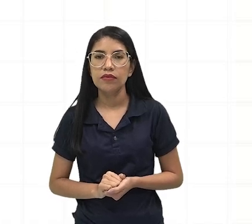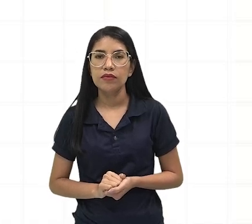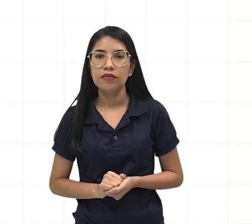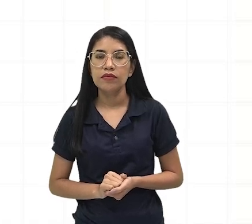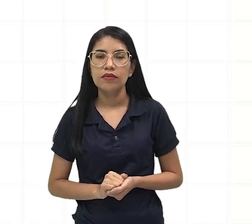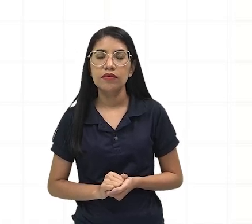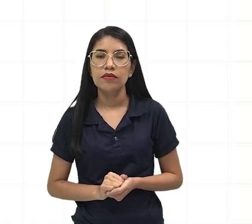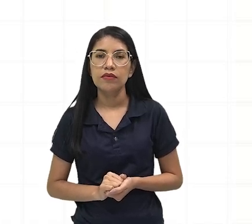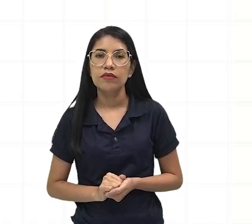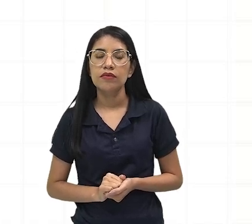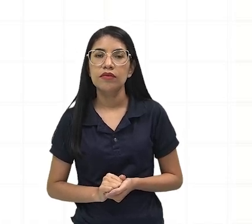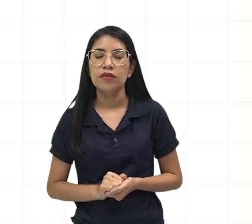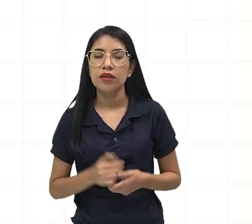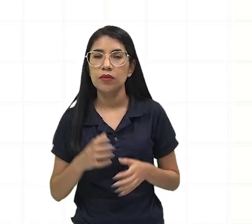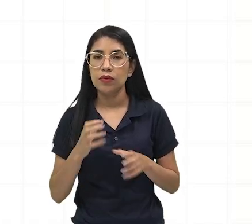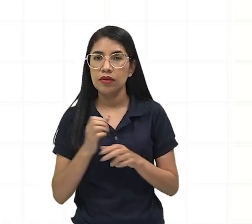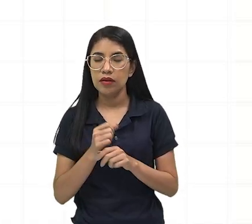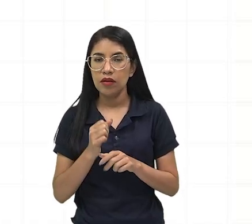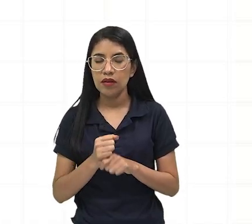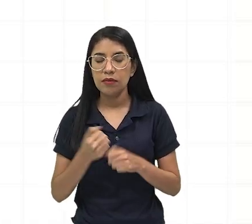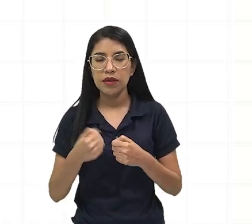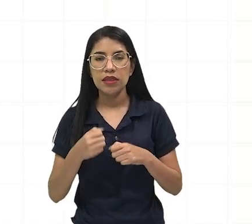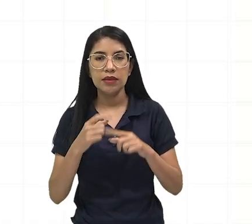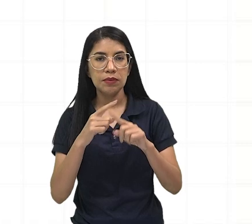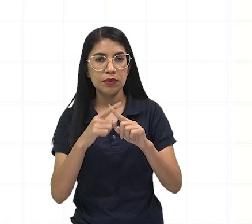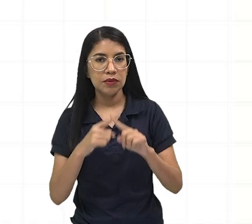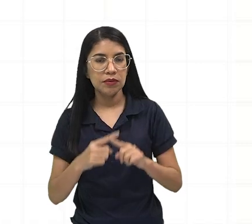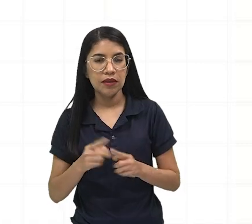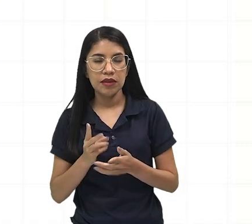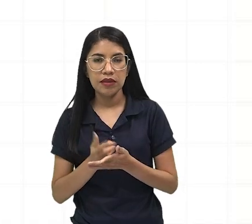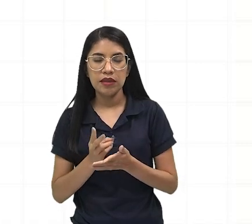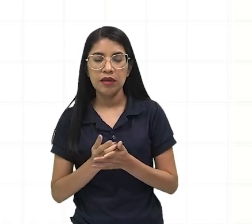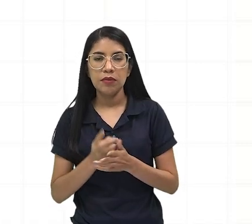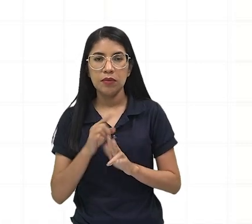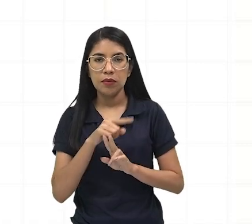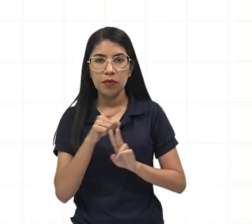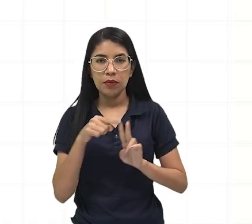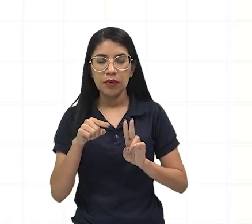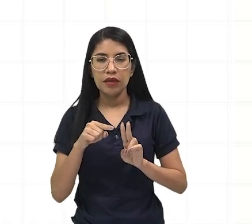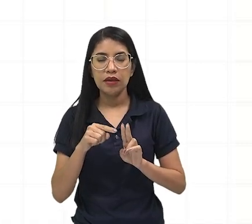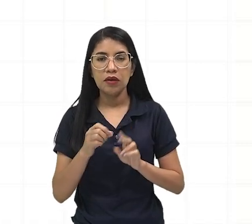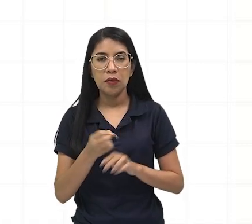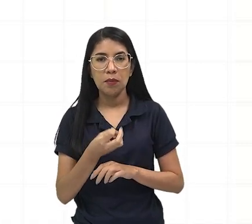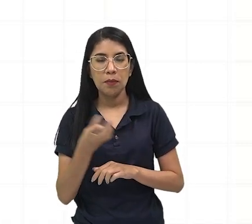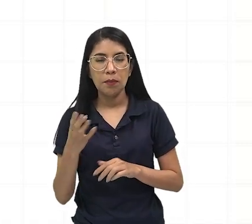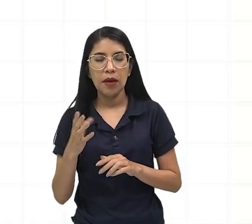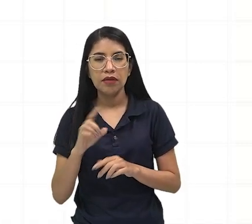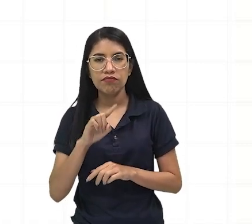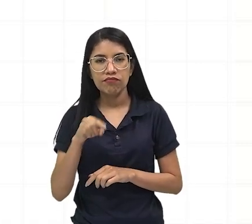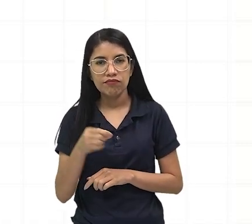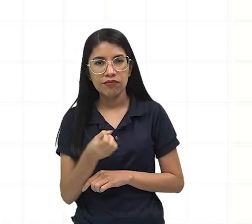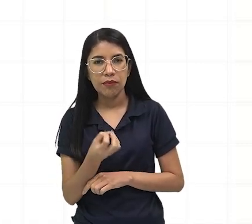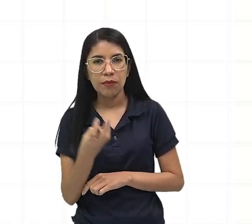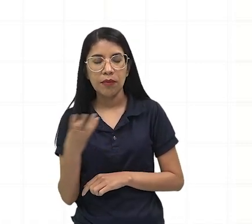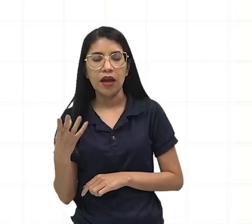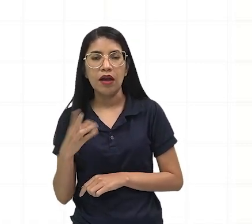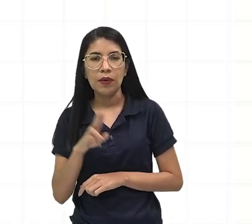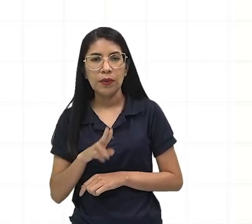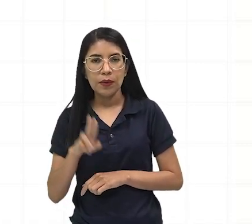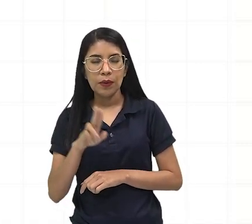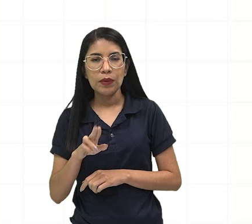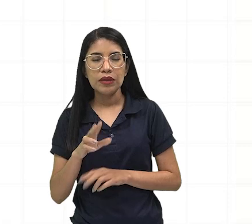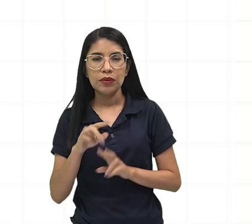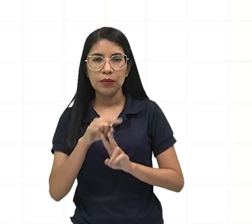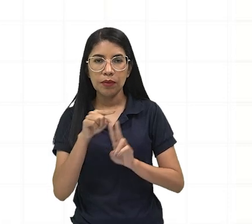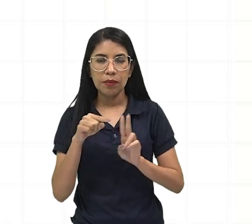Na hora da aplicação, é importante multiplicar, né, por π. Quanto mais casas decimais nós utilizarmos